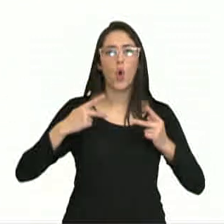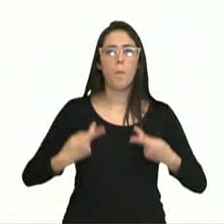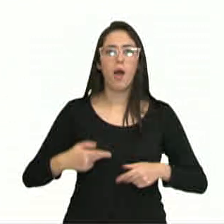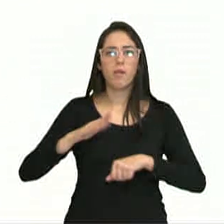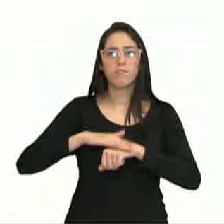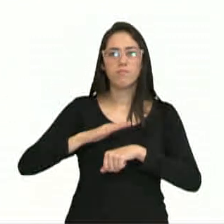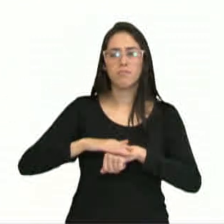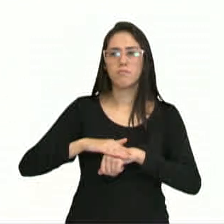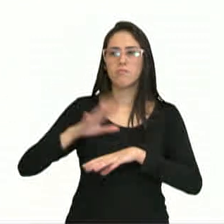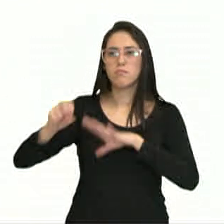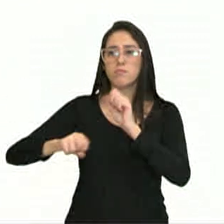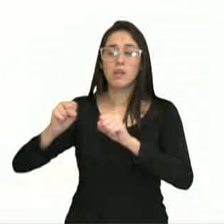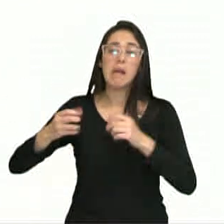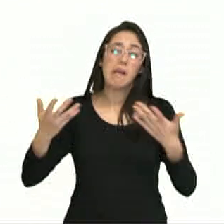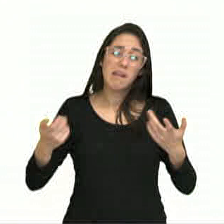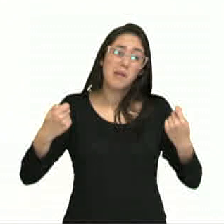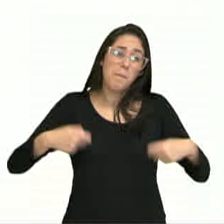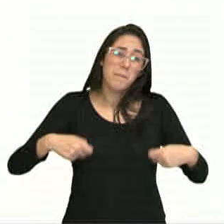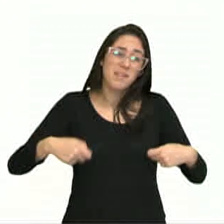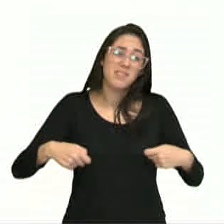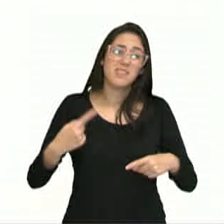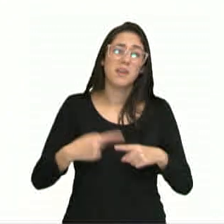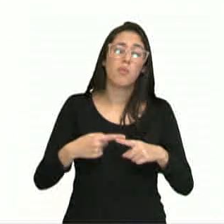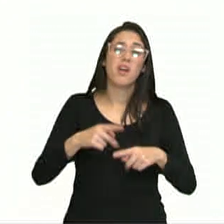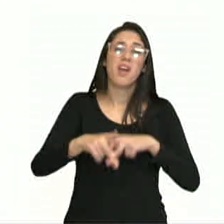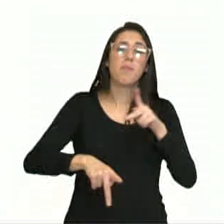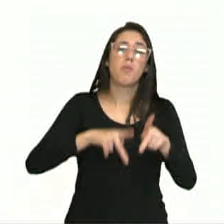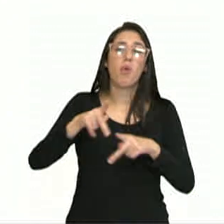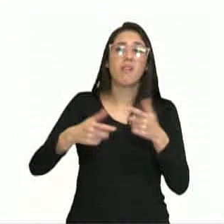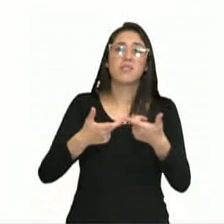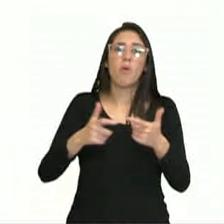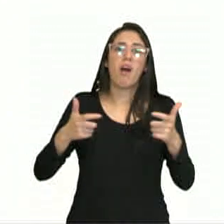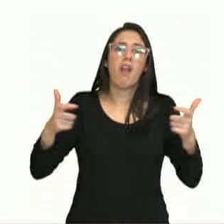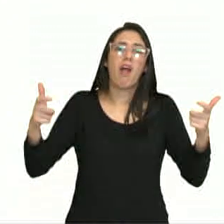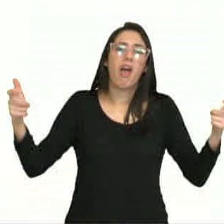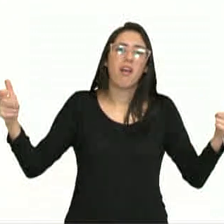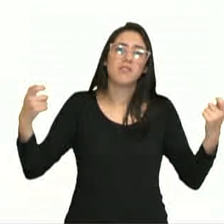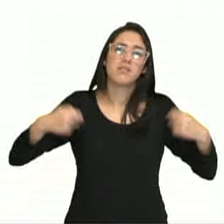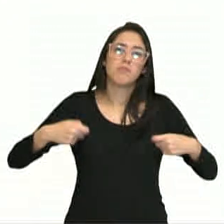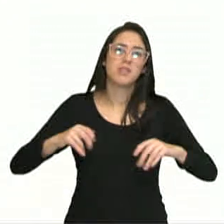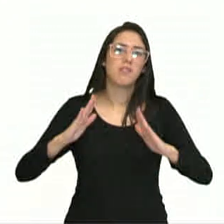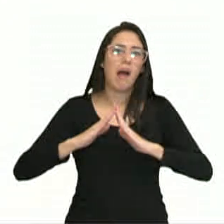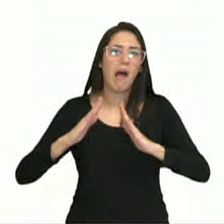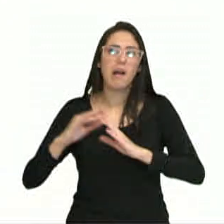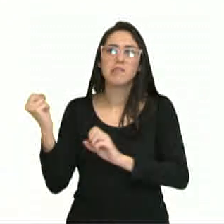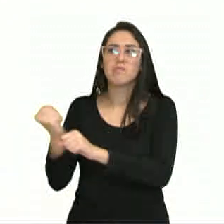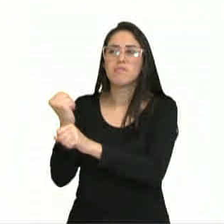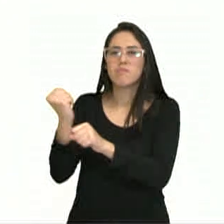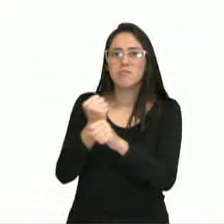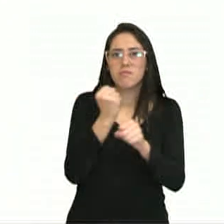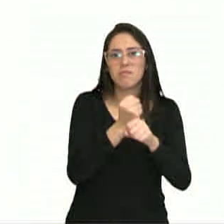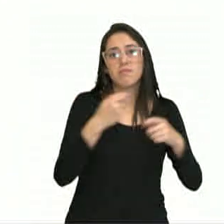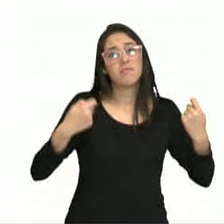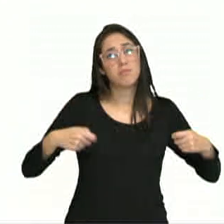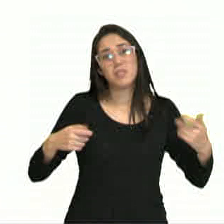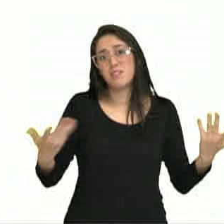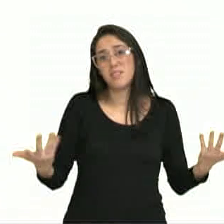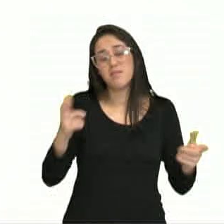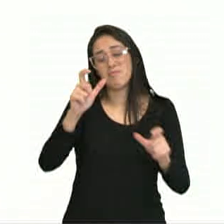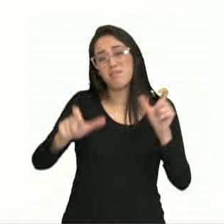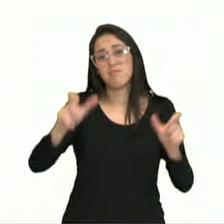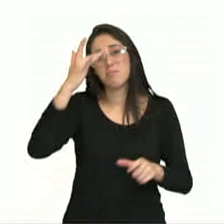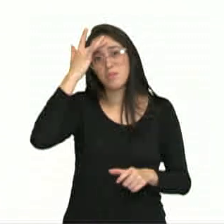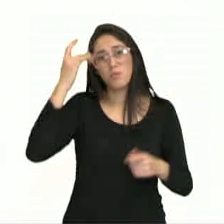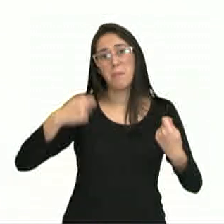necessário. Certo? Por quê? Porque cada vez mais a população tem aumentado e precisa construir casas, porque as pessoas precisam de